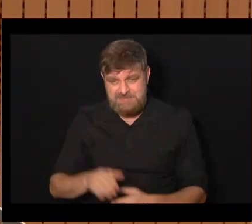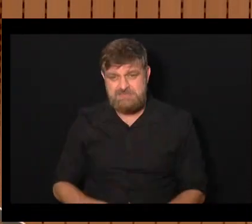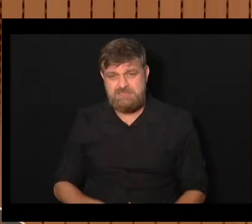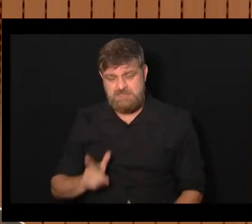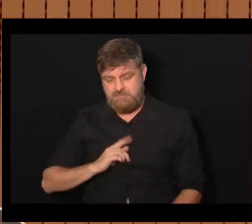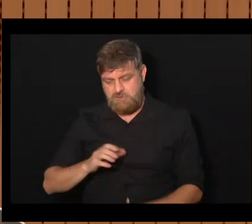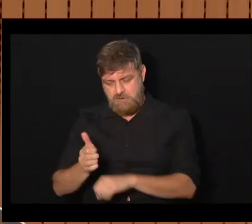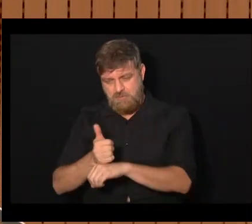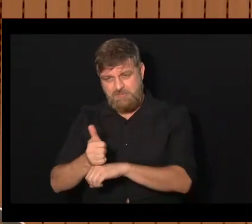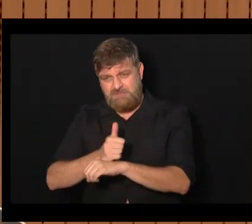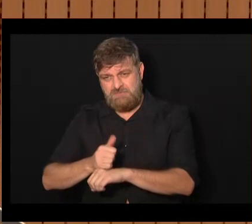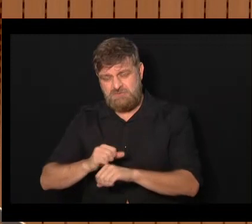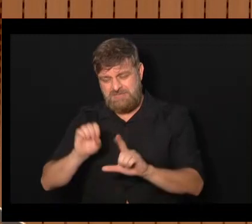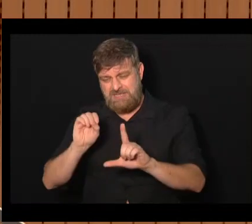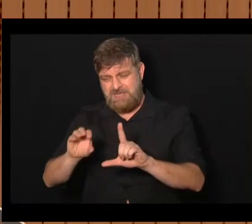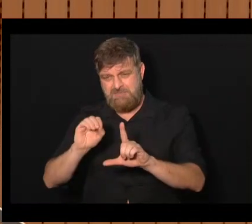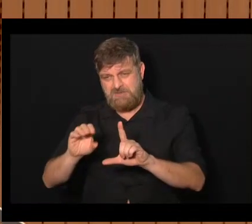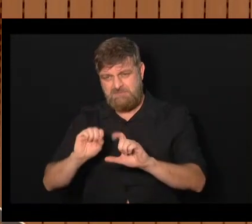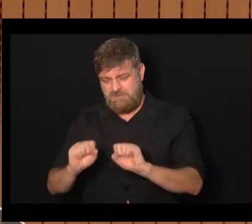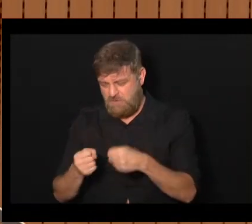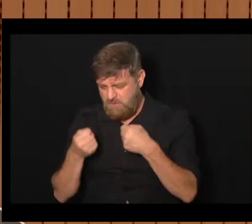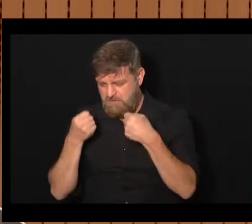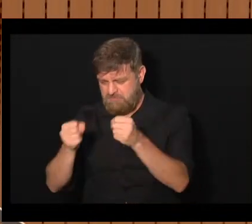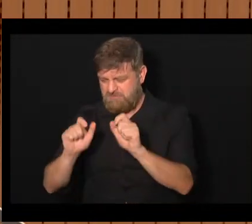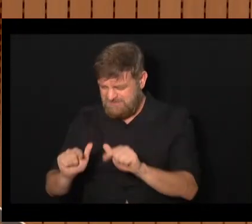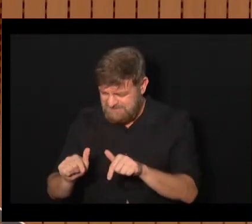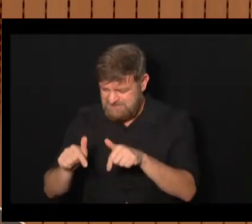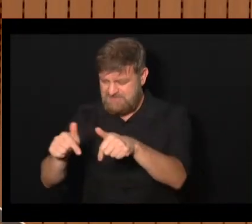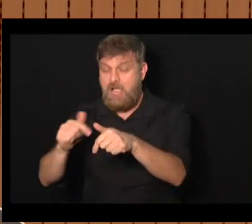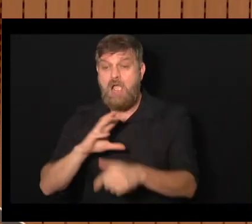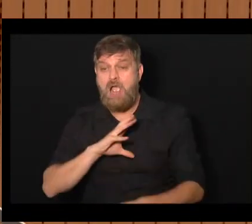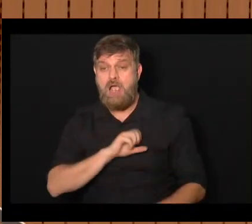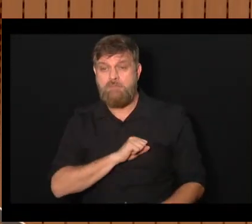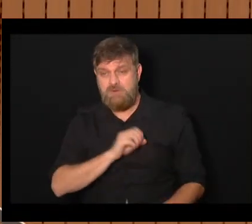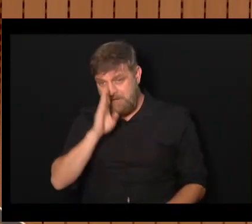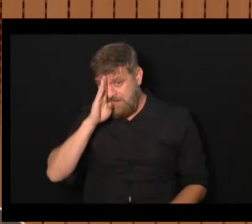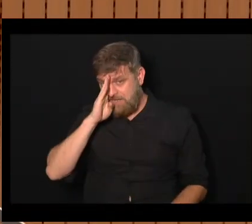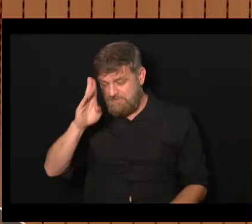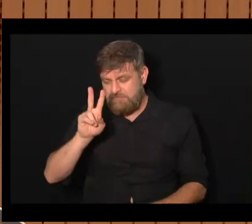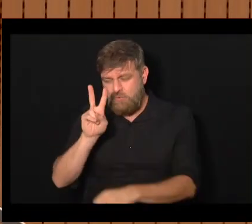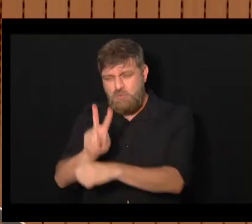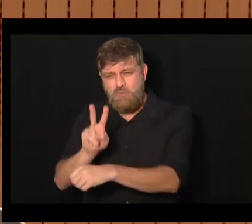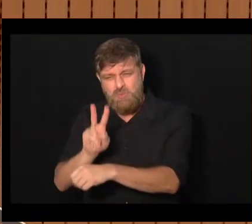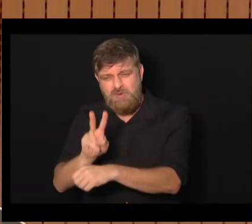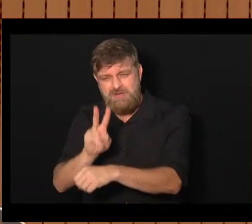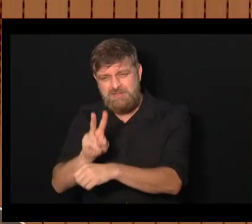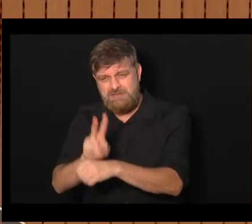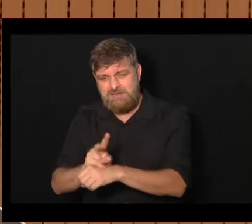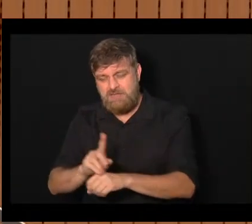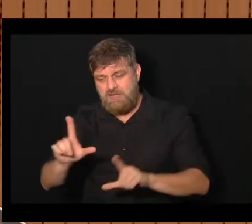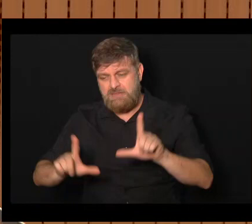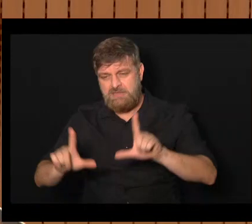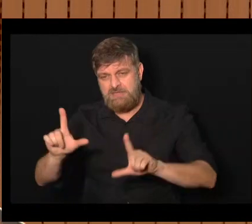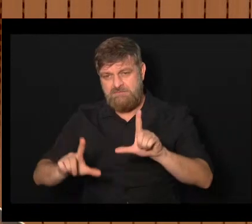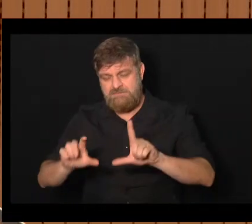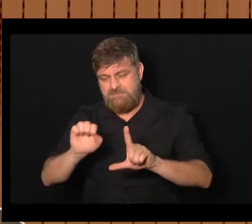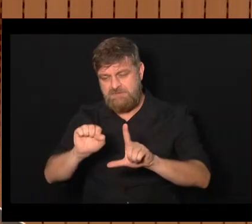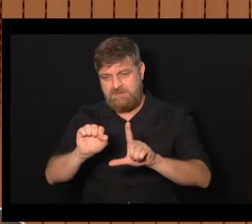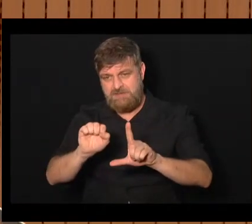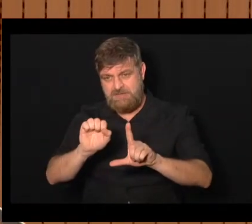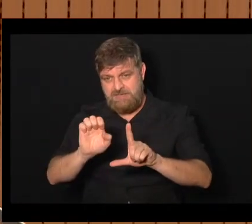pelo empenho, pela dedicação, pelo amor e principalmente pelo zelo com que a EPTV